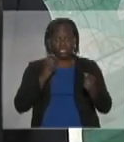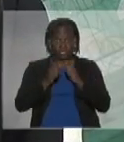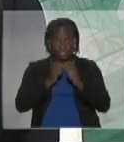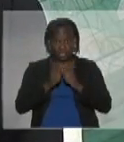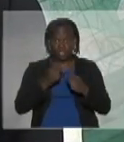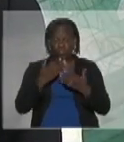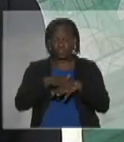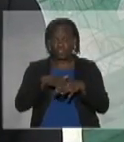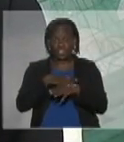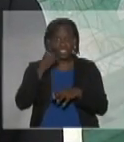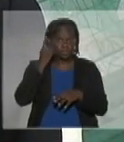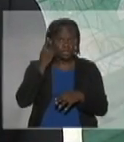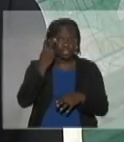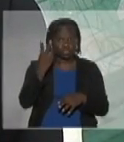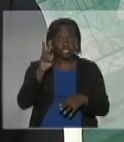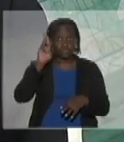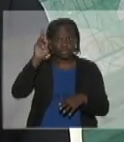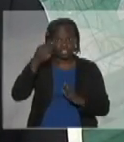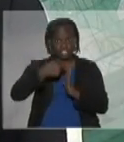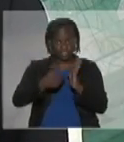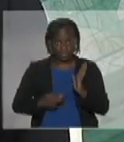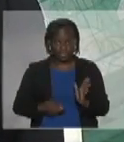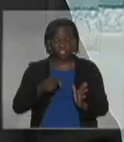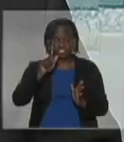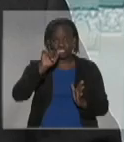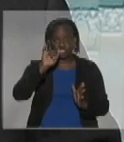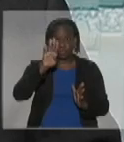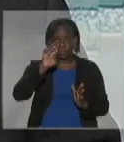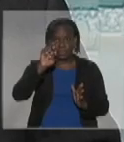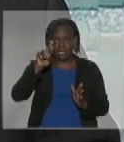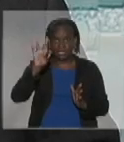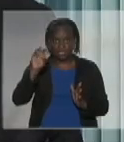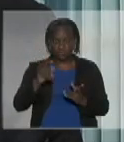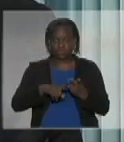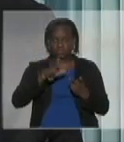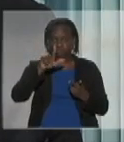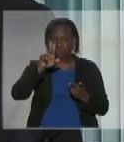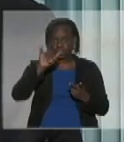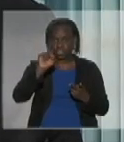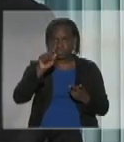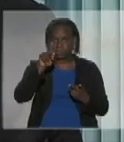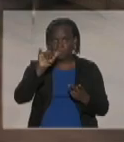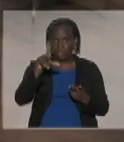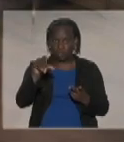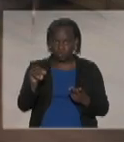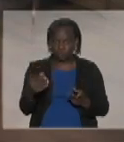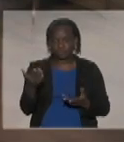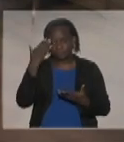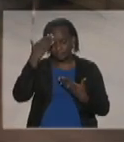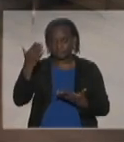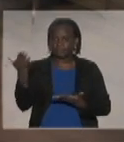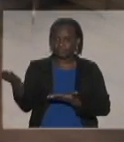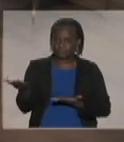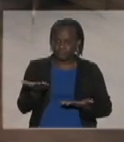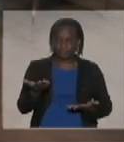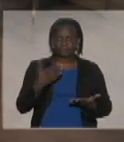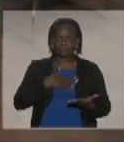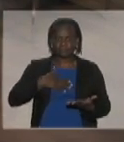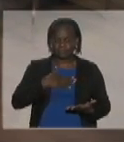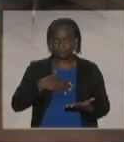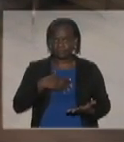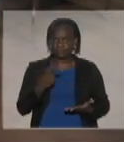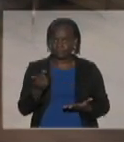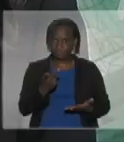de hoje, eu converso com os 2 autores, deputado Gilberto Palmares e deputado Luiz Paulo. Bem-vindos ao Alerj Debate, obrigada